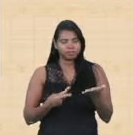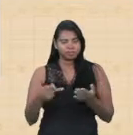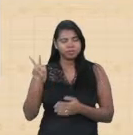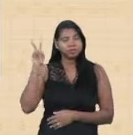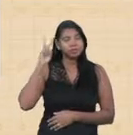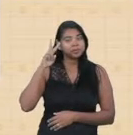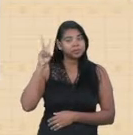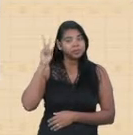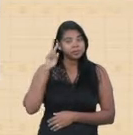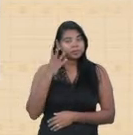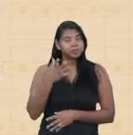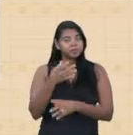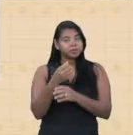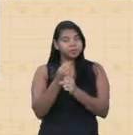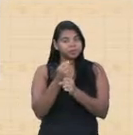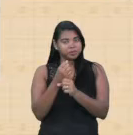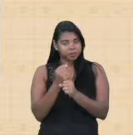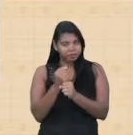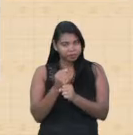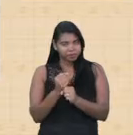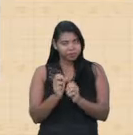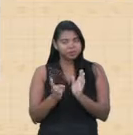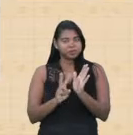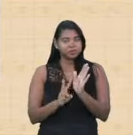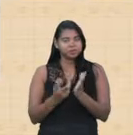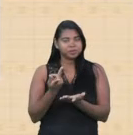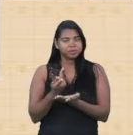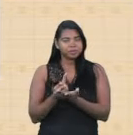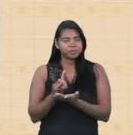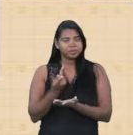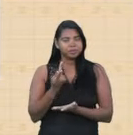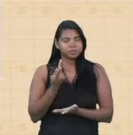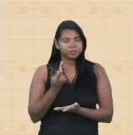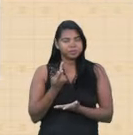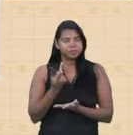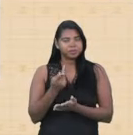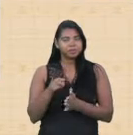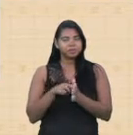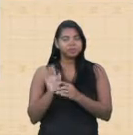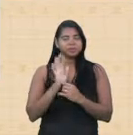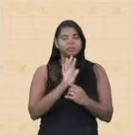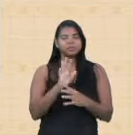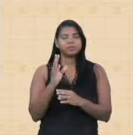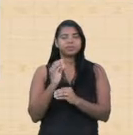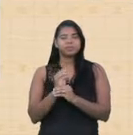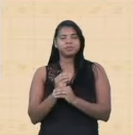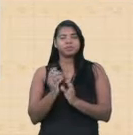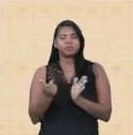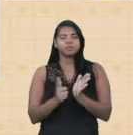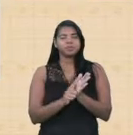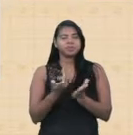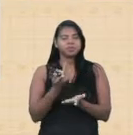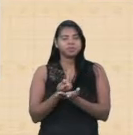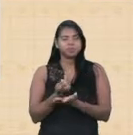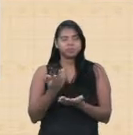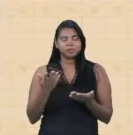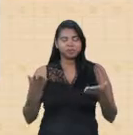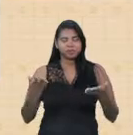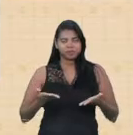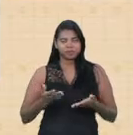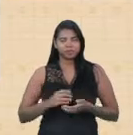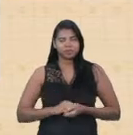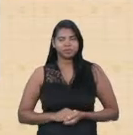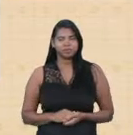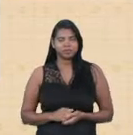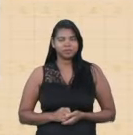quando você calculou um vetor, toda a resultante, ela sempre é escrita na própria folha. O que acontece agora é que